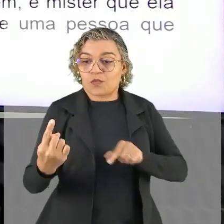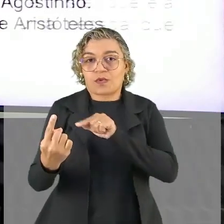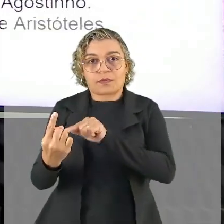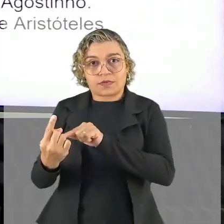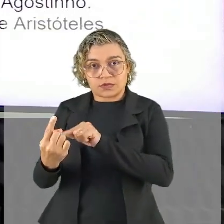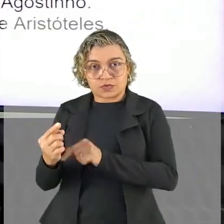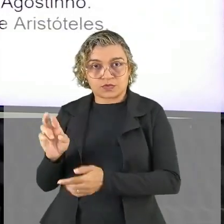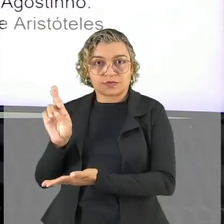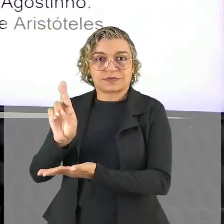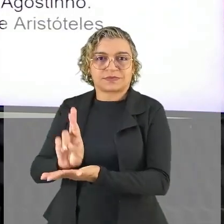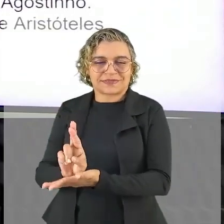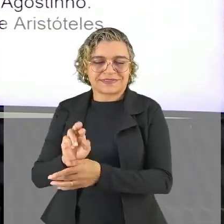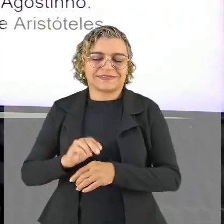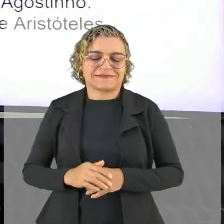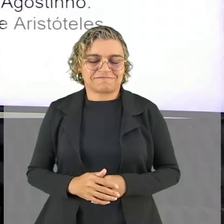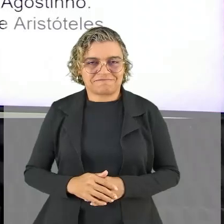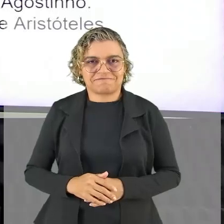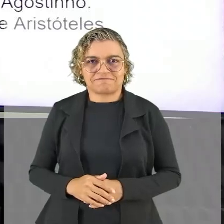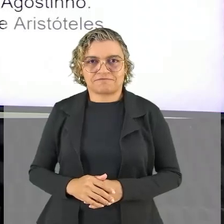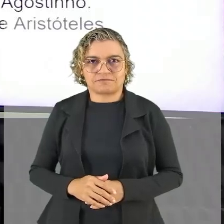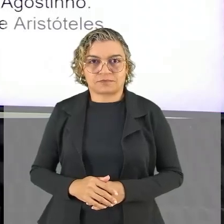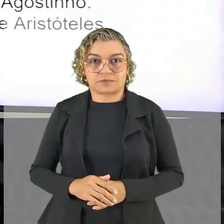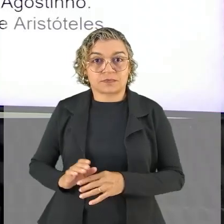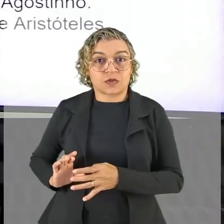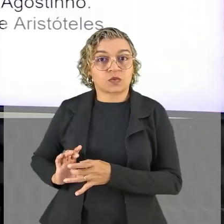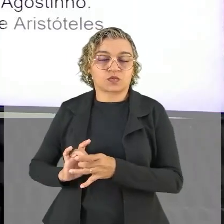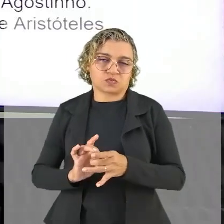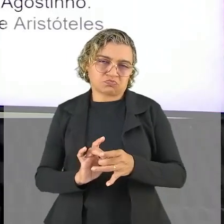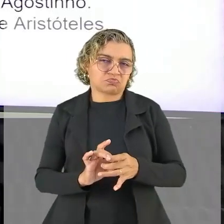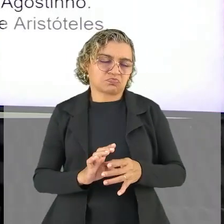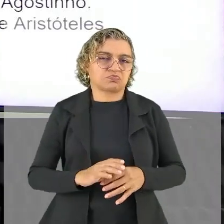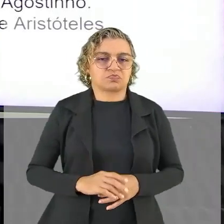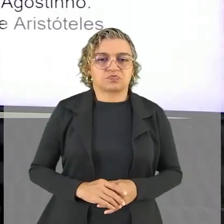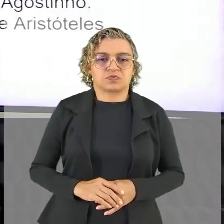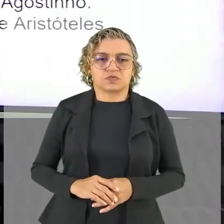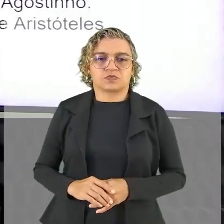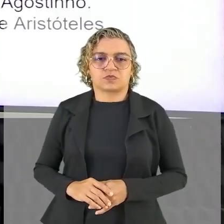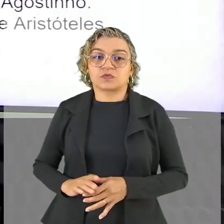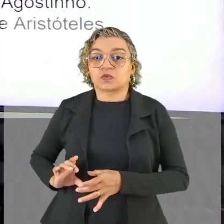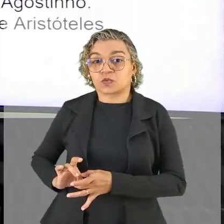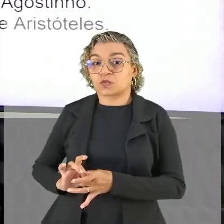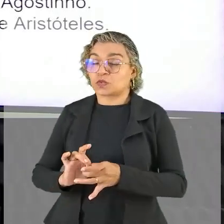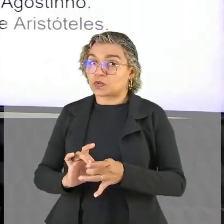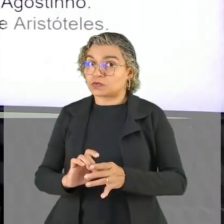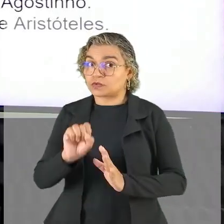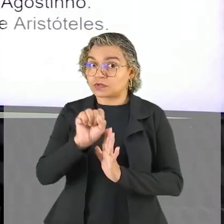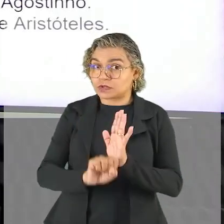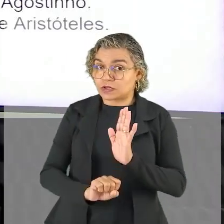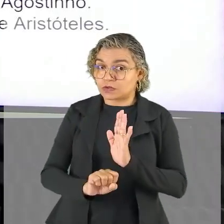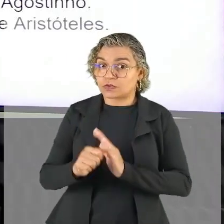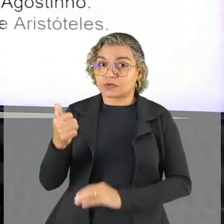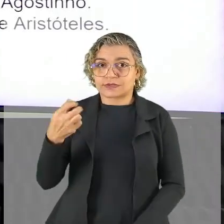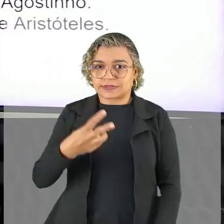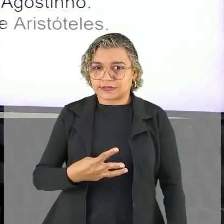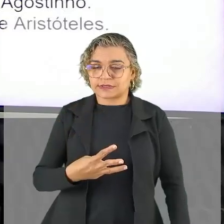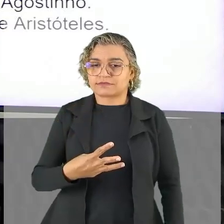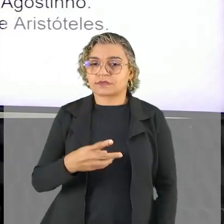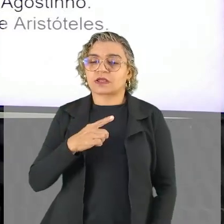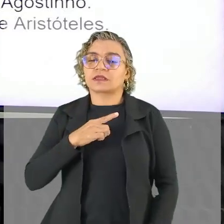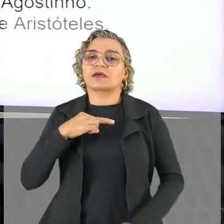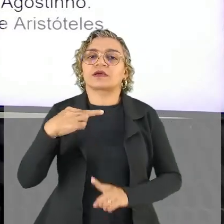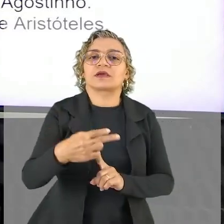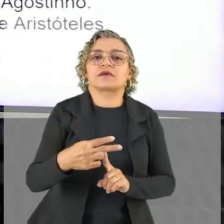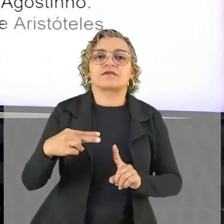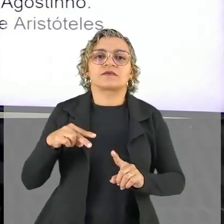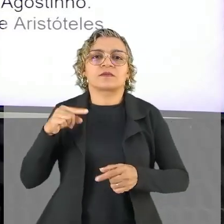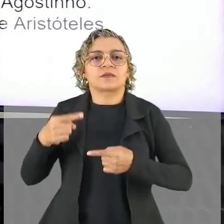a representa. No contexto, vamos ao que pede a questão. No contexto do século XIII, a visão